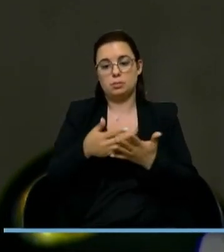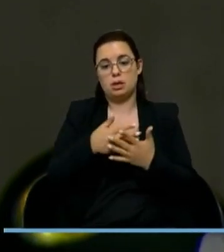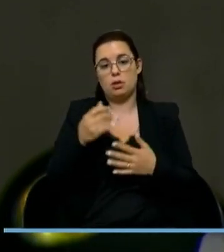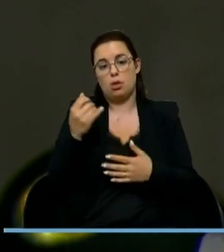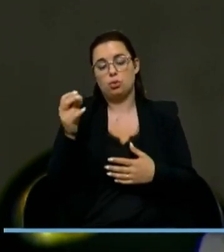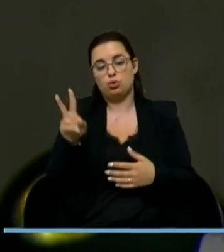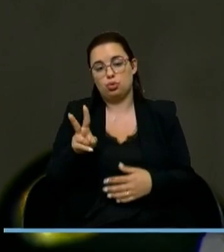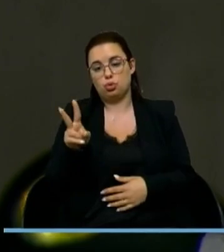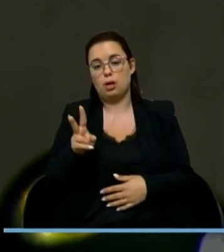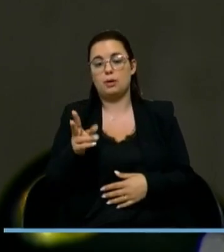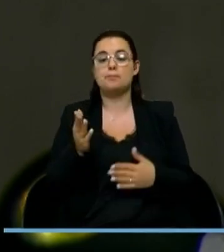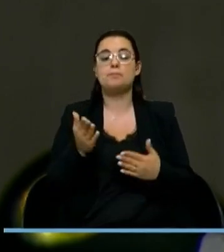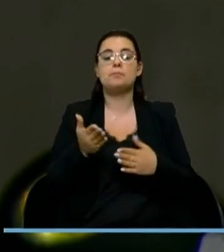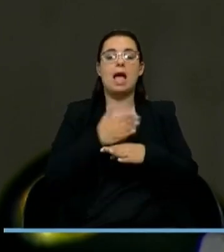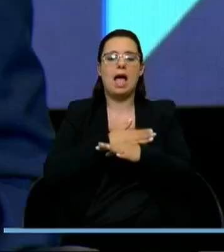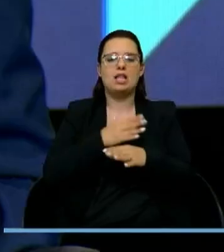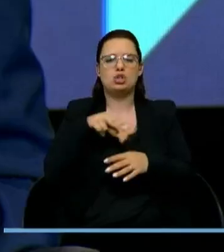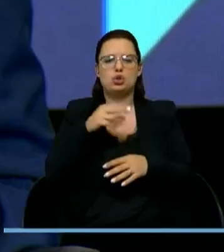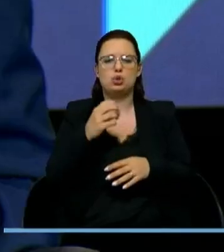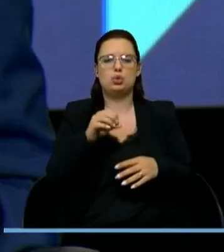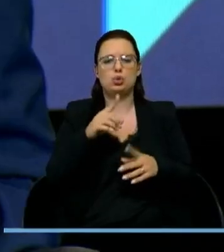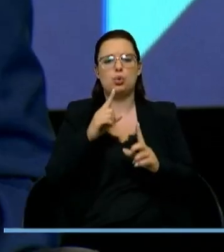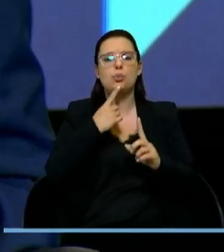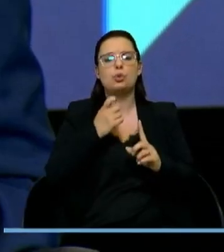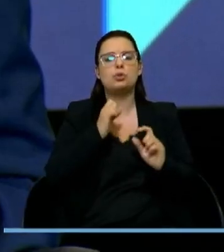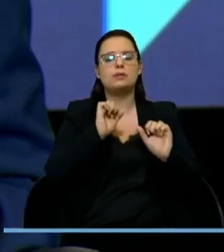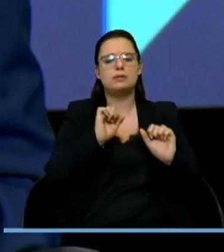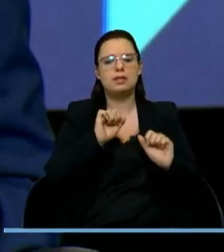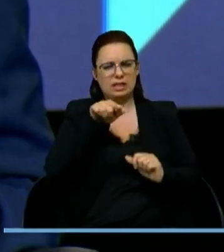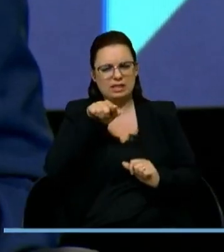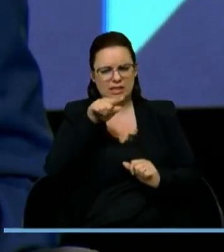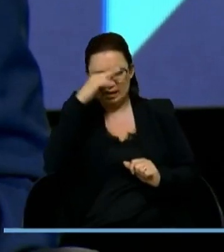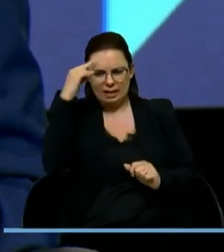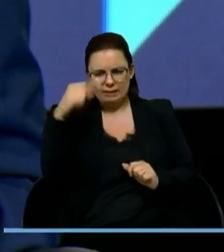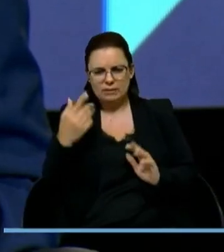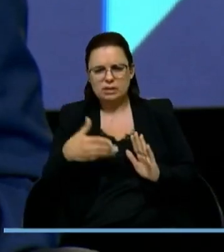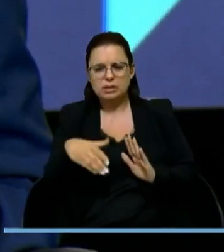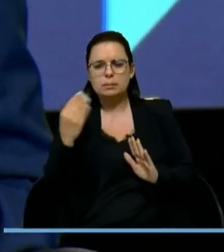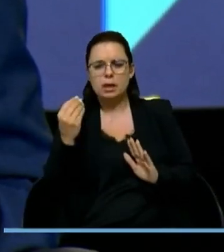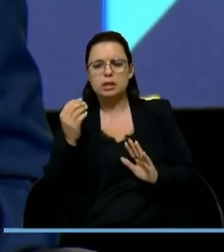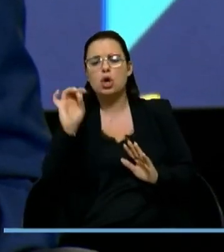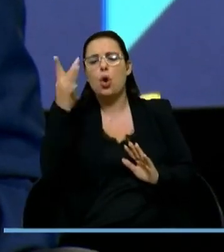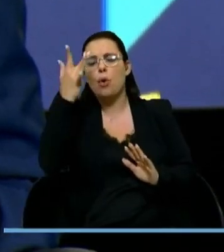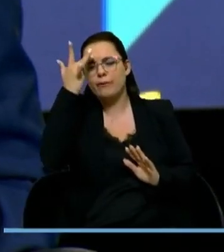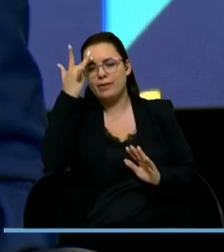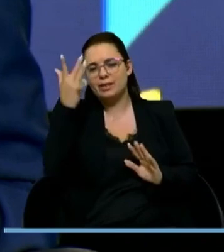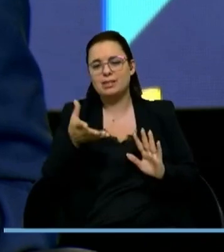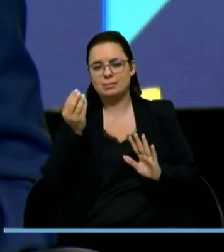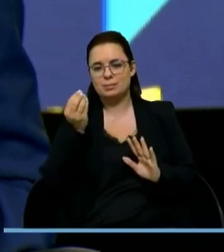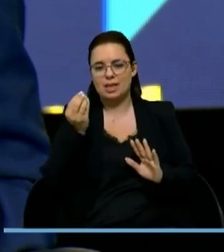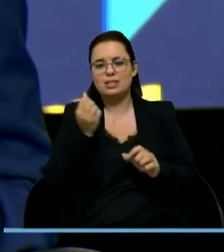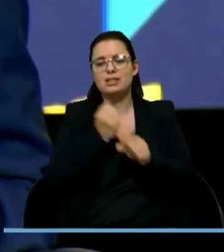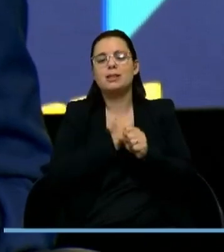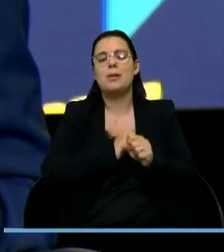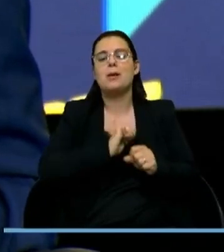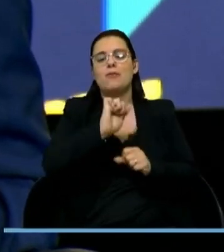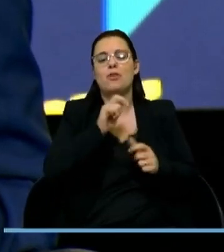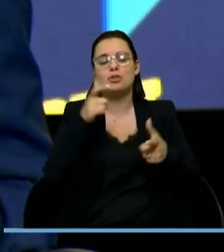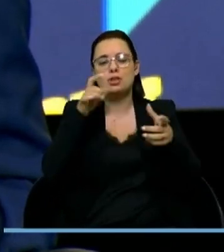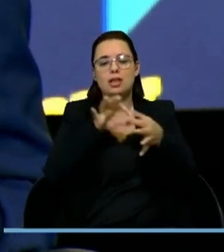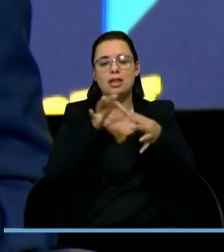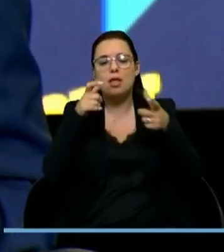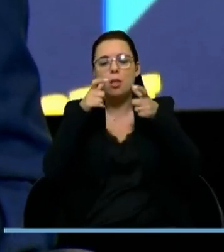para este tipo de... Antes de passar ao Nuno, a minha pergunta inicial, torna mais difícil ou mais fácil vosso trabalho em termos